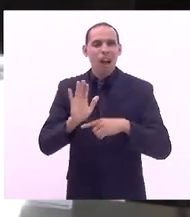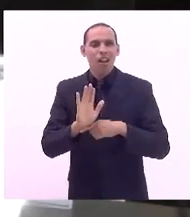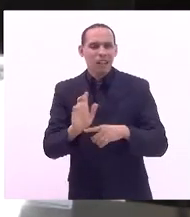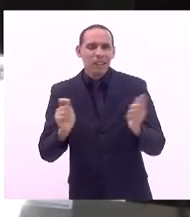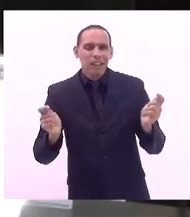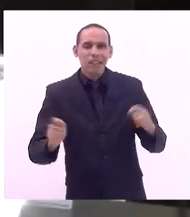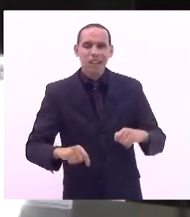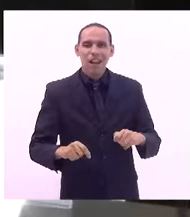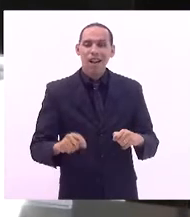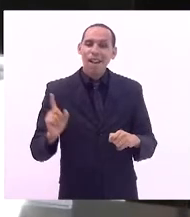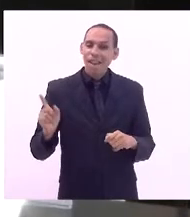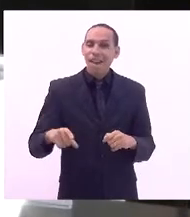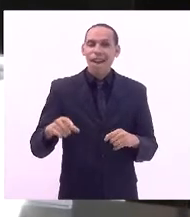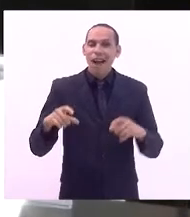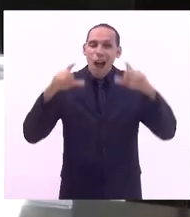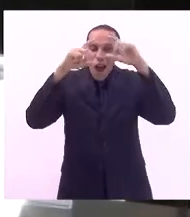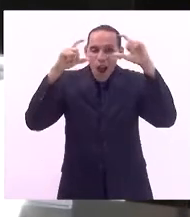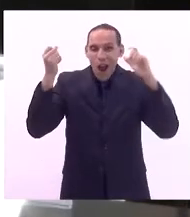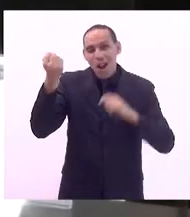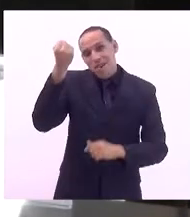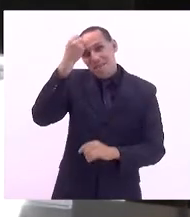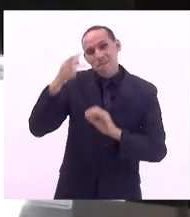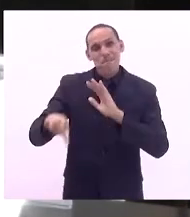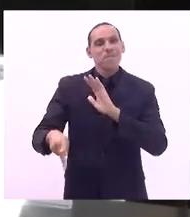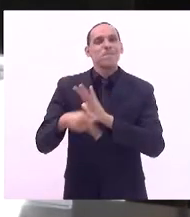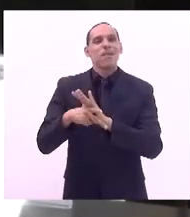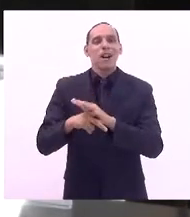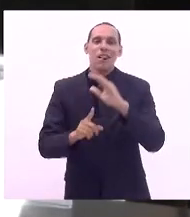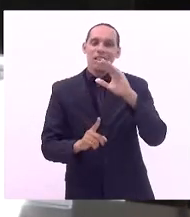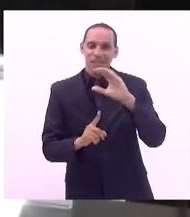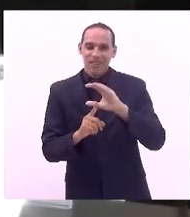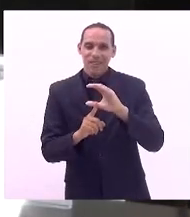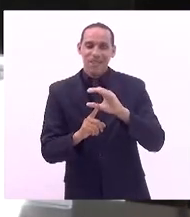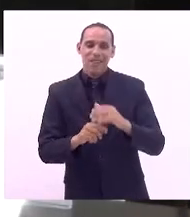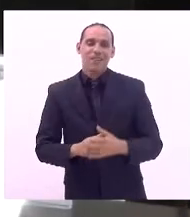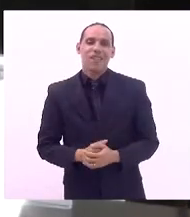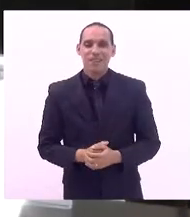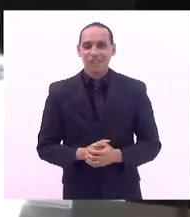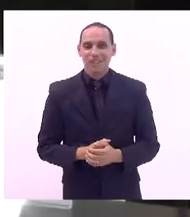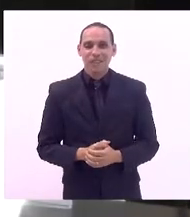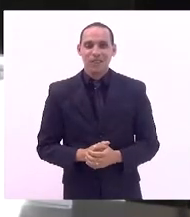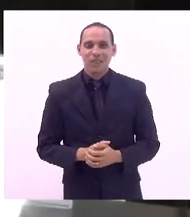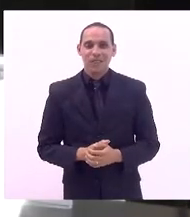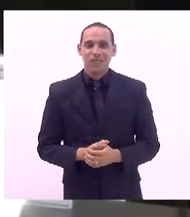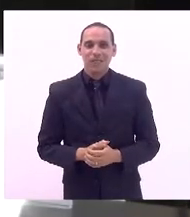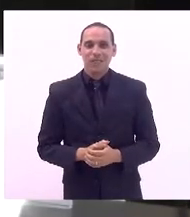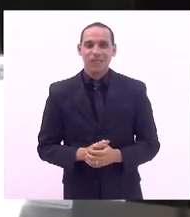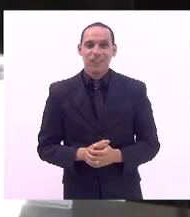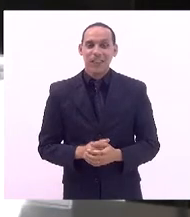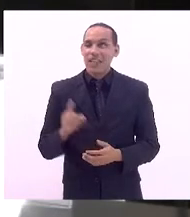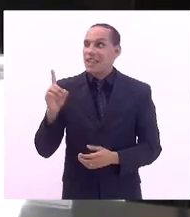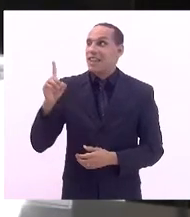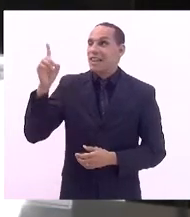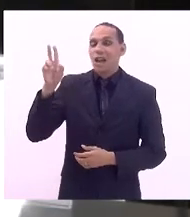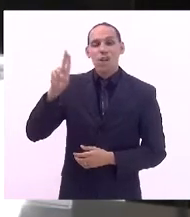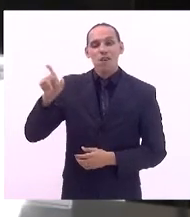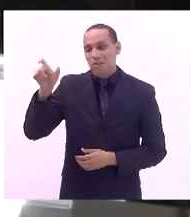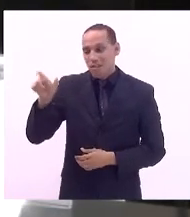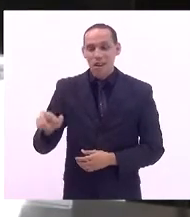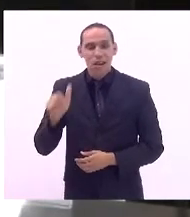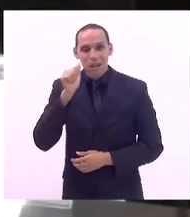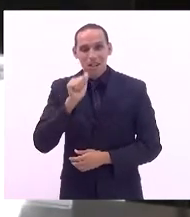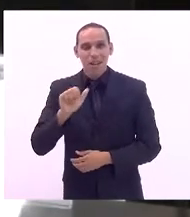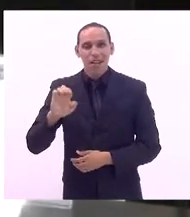Esse é o rótulo da Capelania eu e Deus usou é nossa presidente colocou a